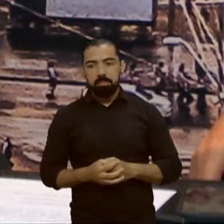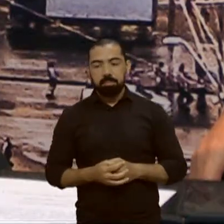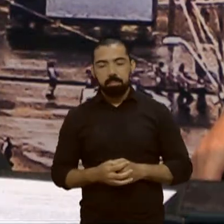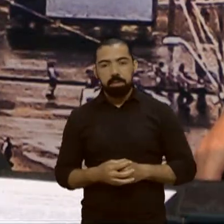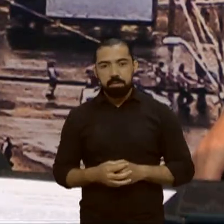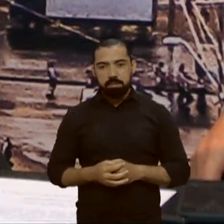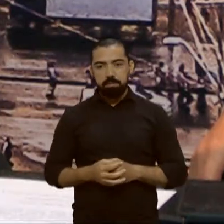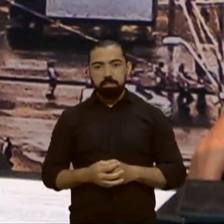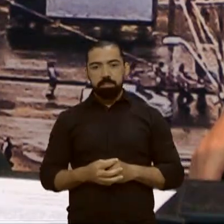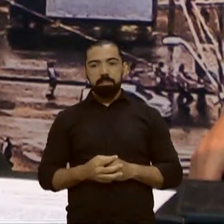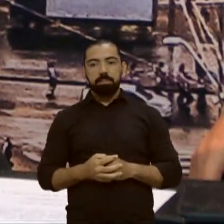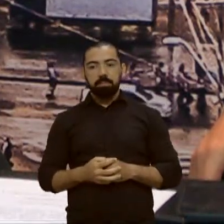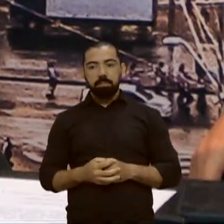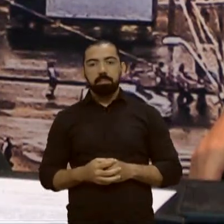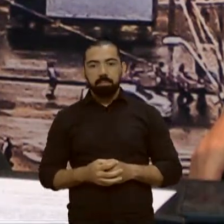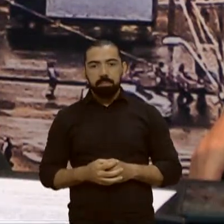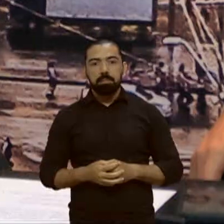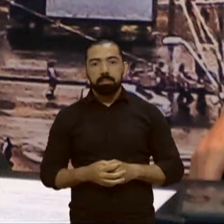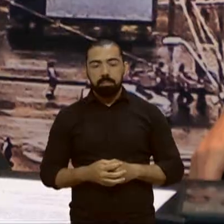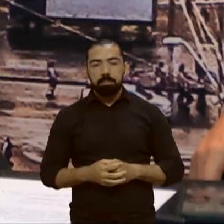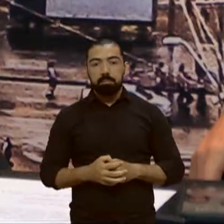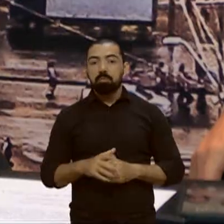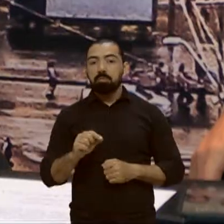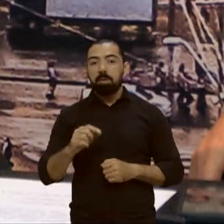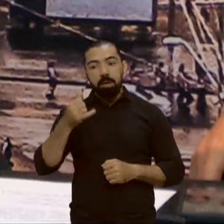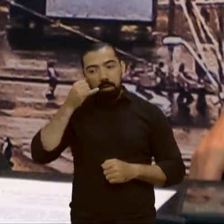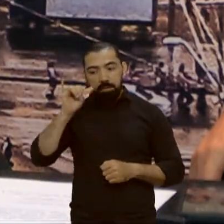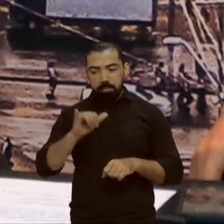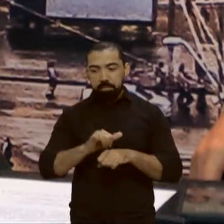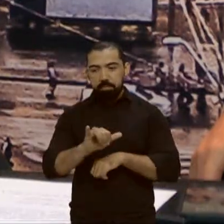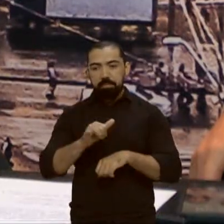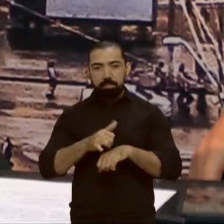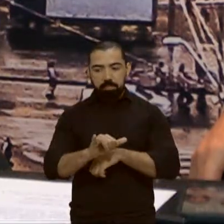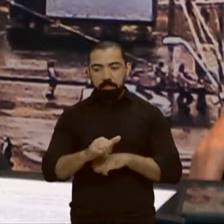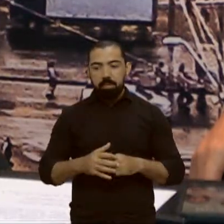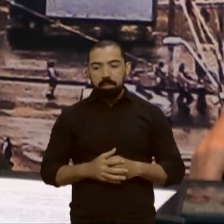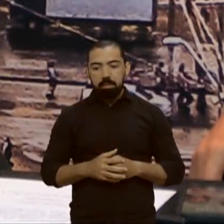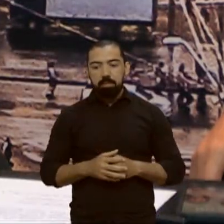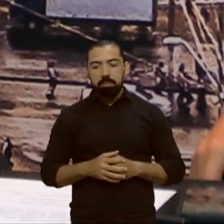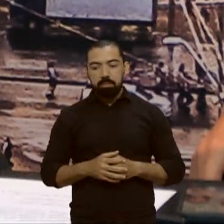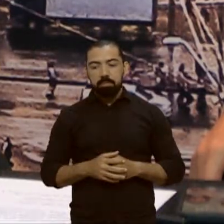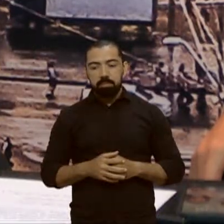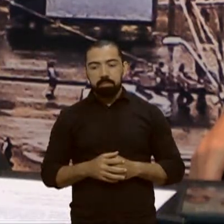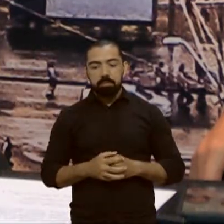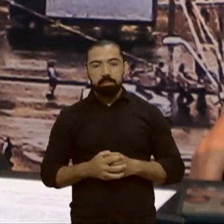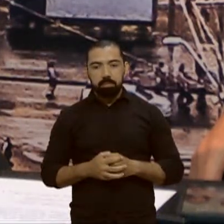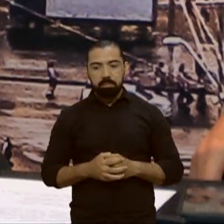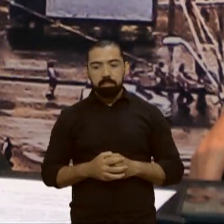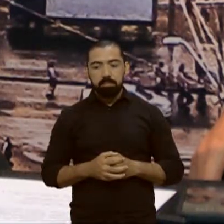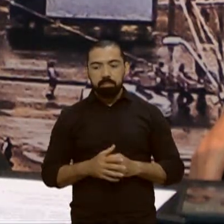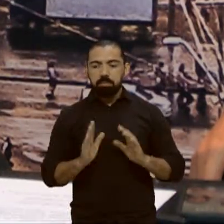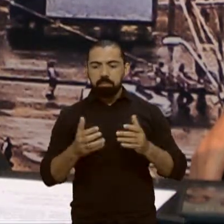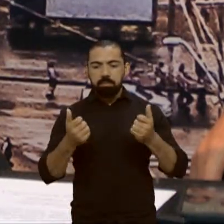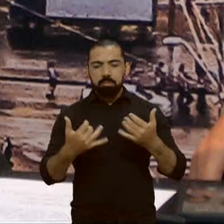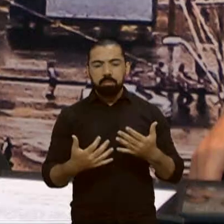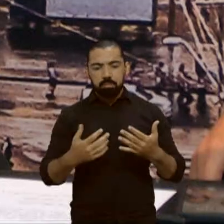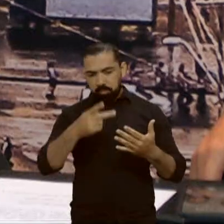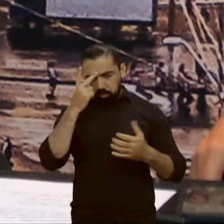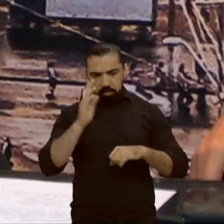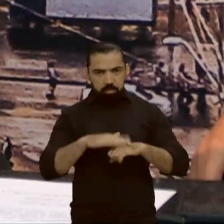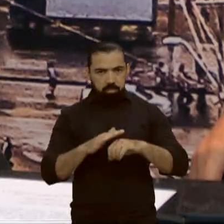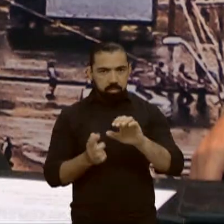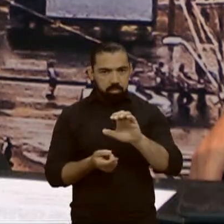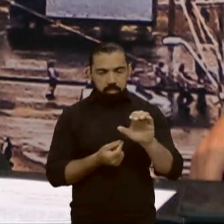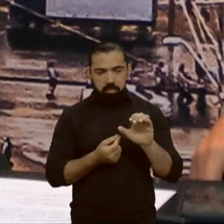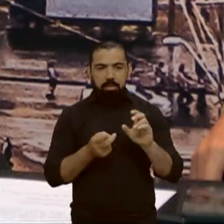evitado a cair nesses golpes, como já foi falado, o consumidor deve procurar